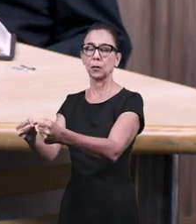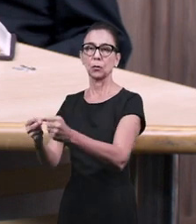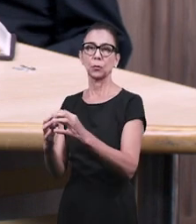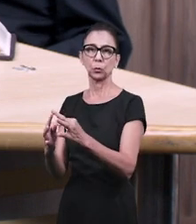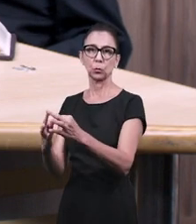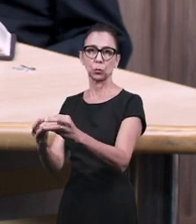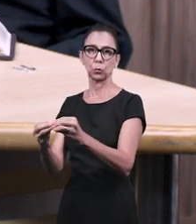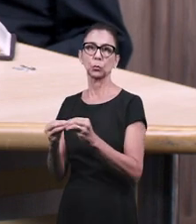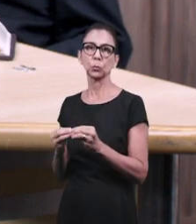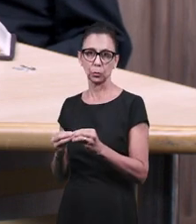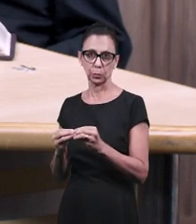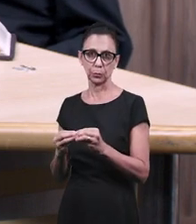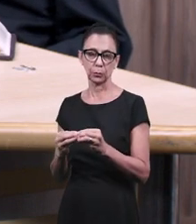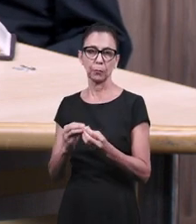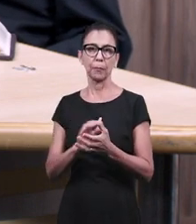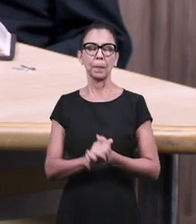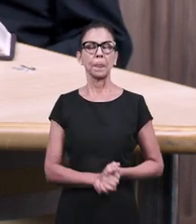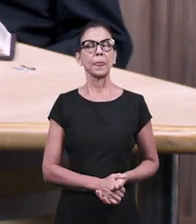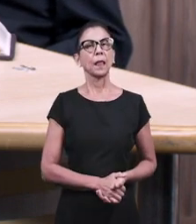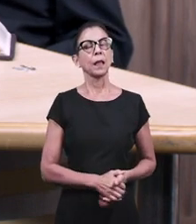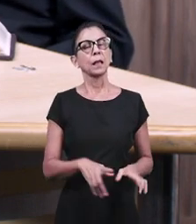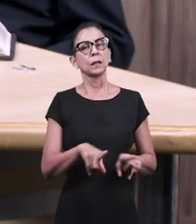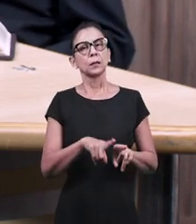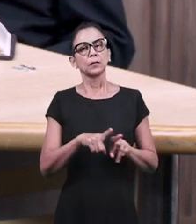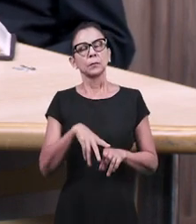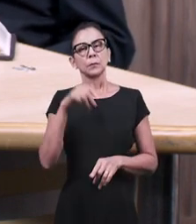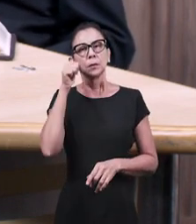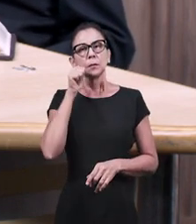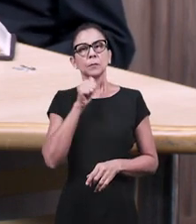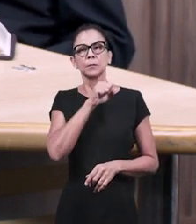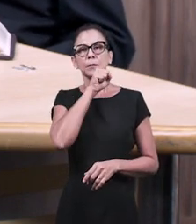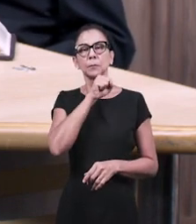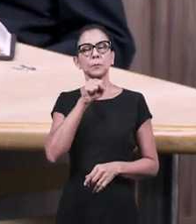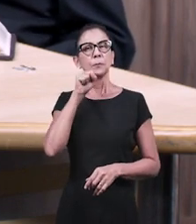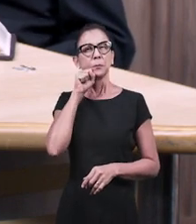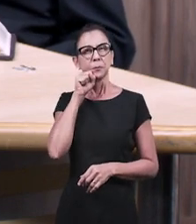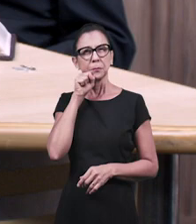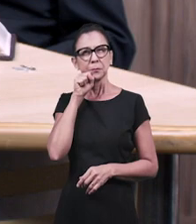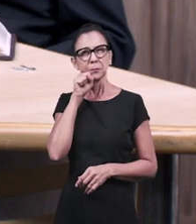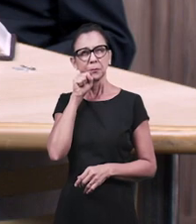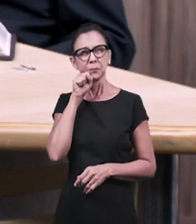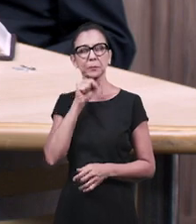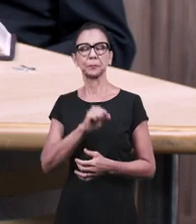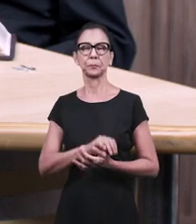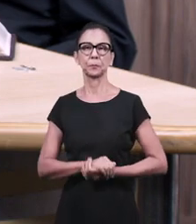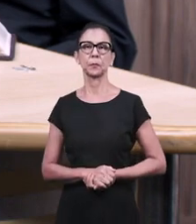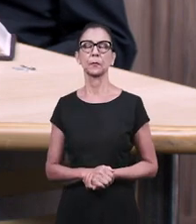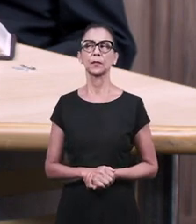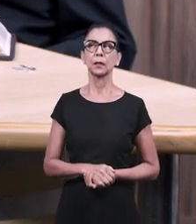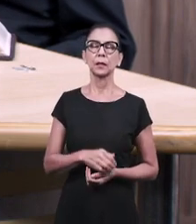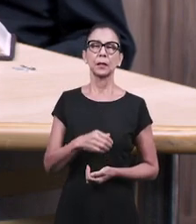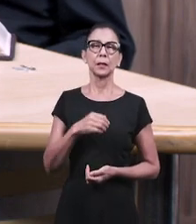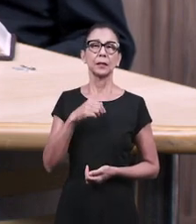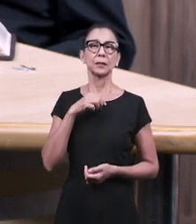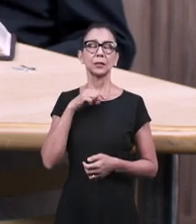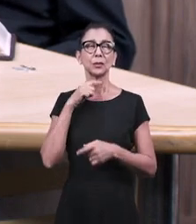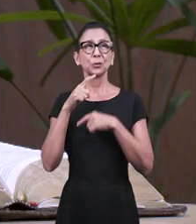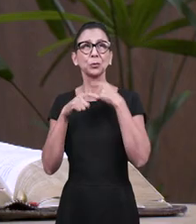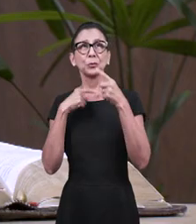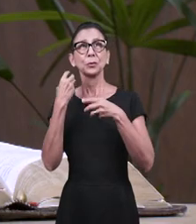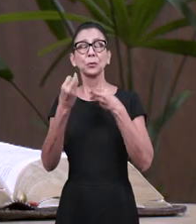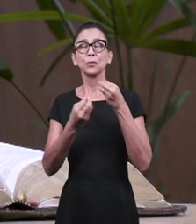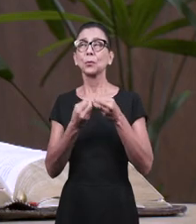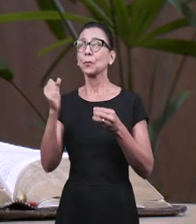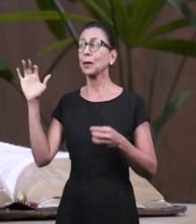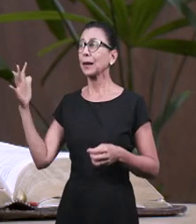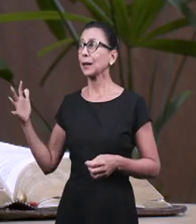mulher samaritana, até mencionado alguns dias atrás, e ela tinha dúvidas sobre adoração.